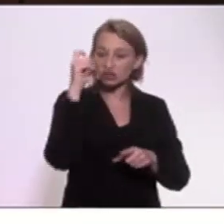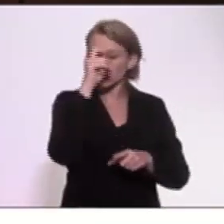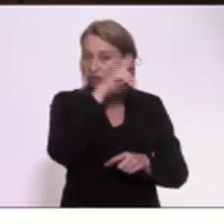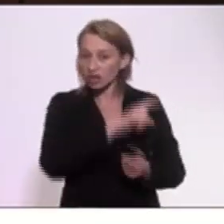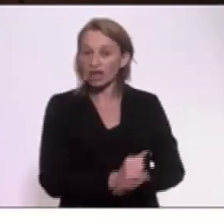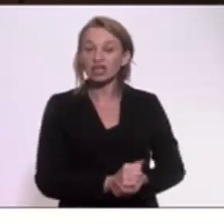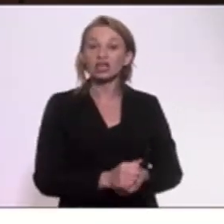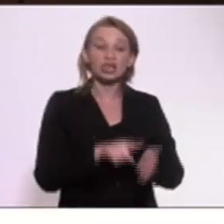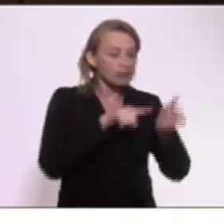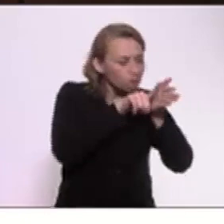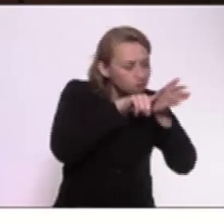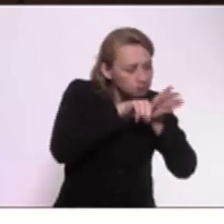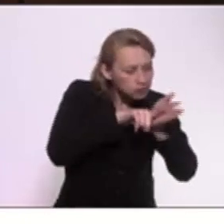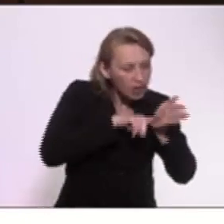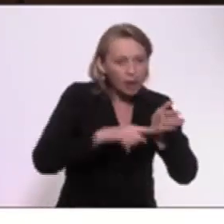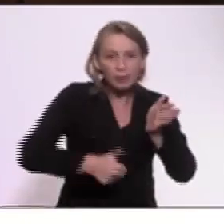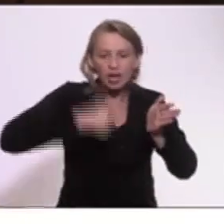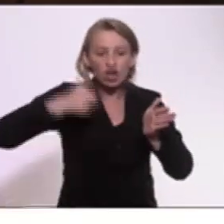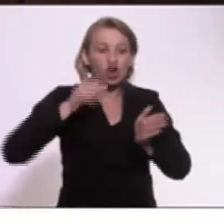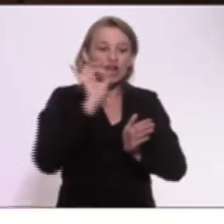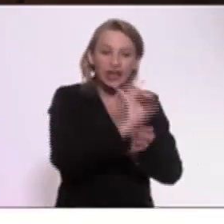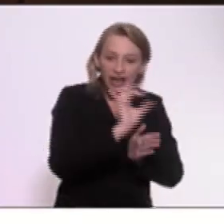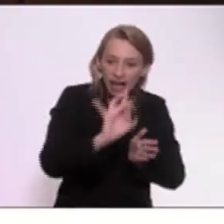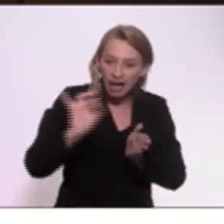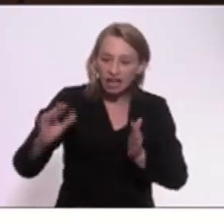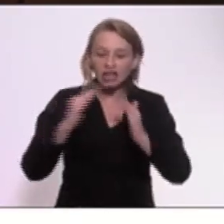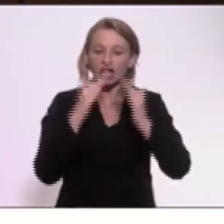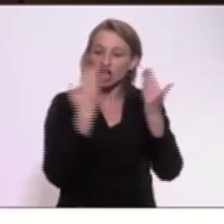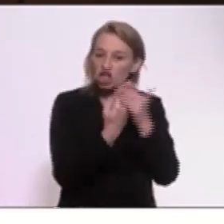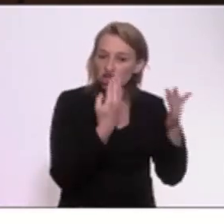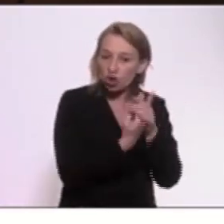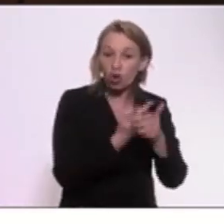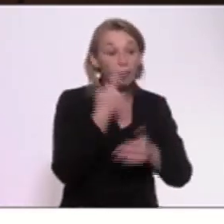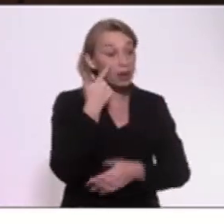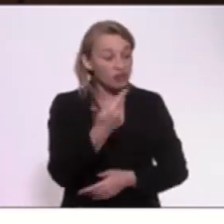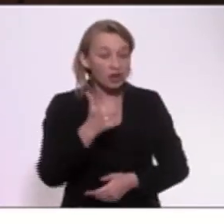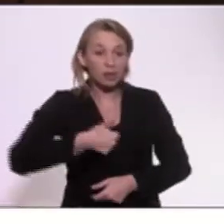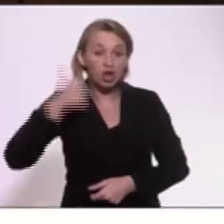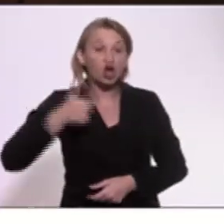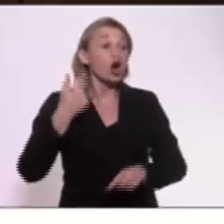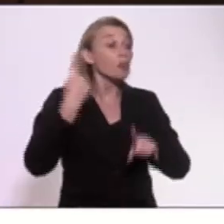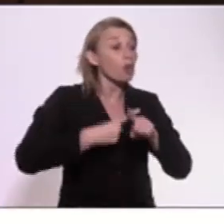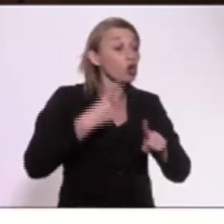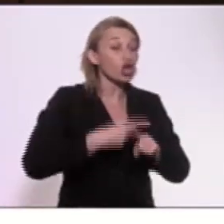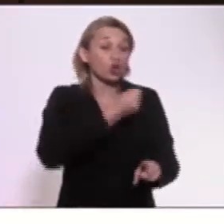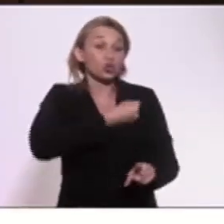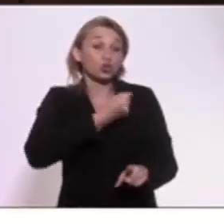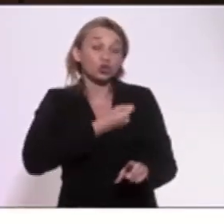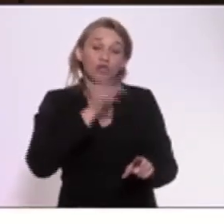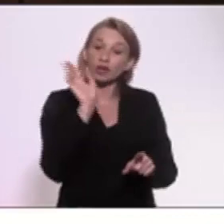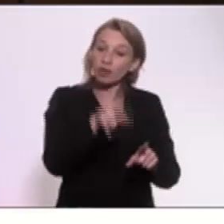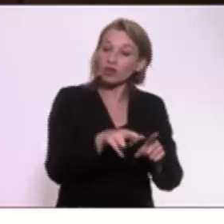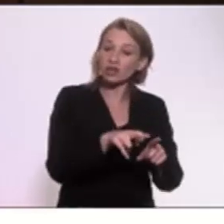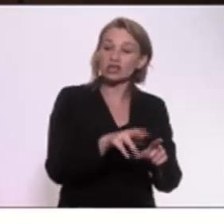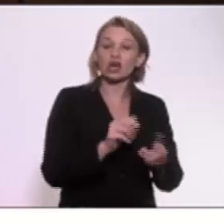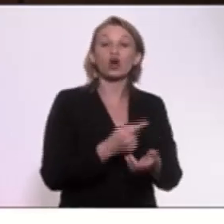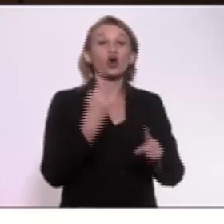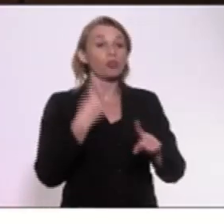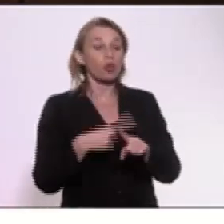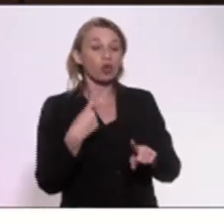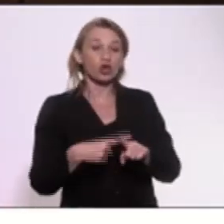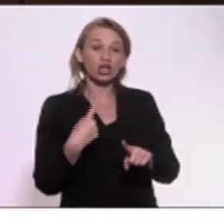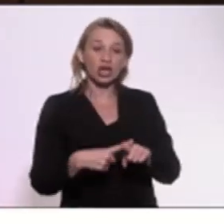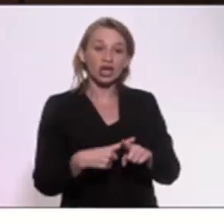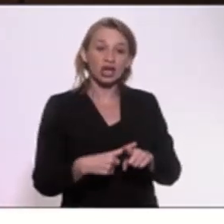diagnosticar melhor em cada unidade educacional por que os índices de reprovação ou por que os índices de